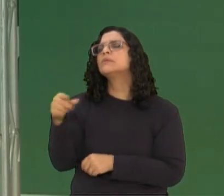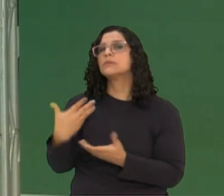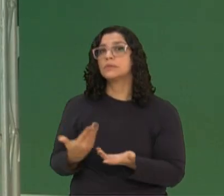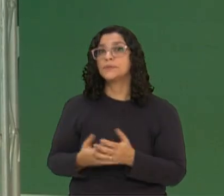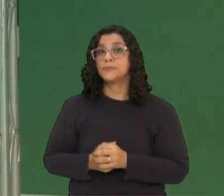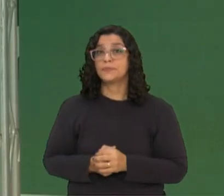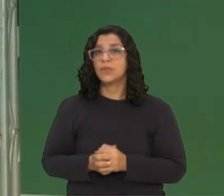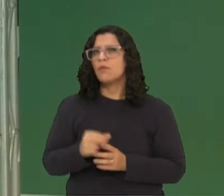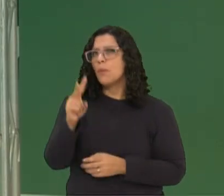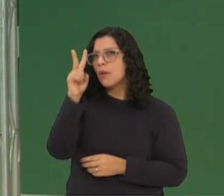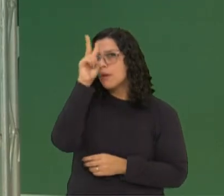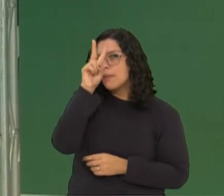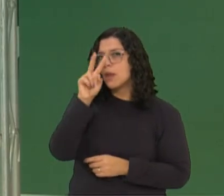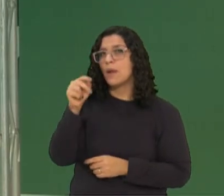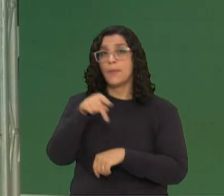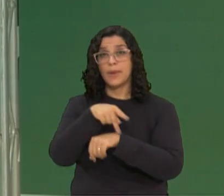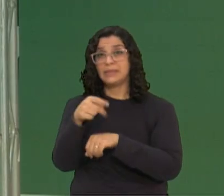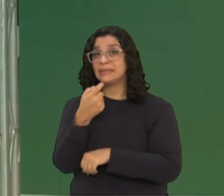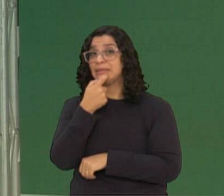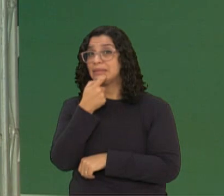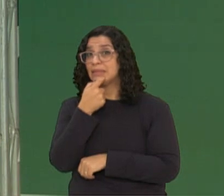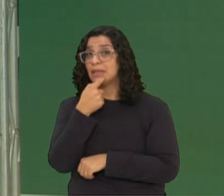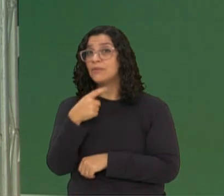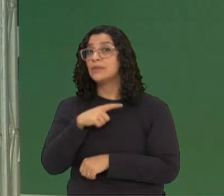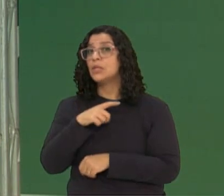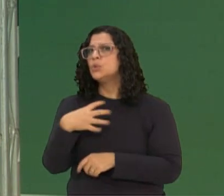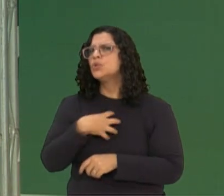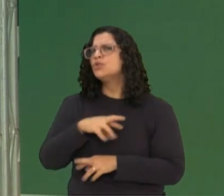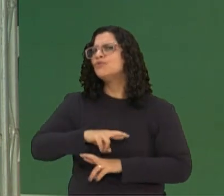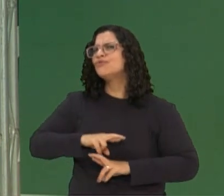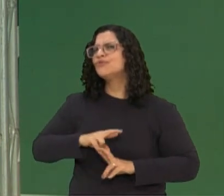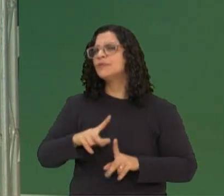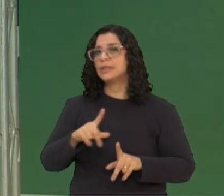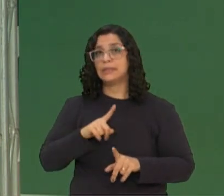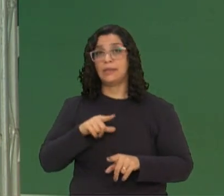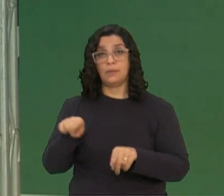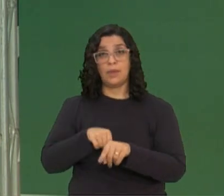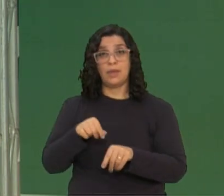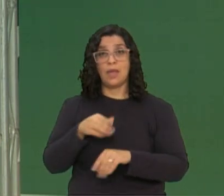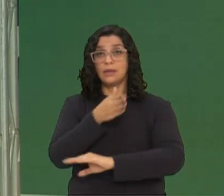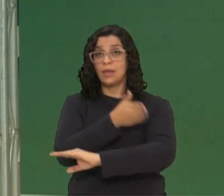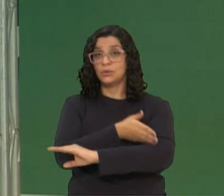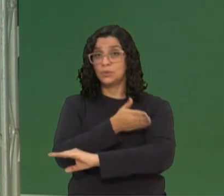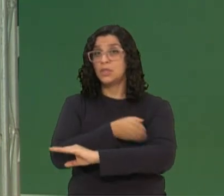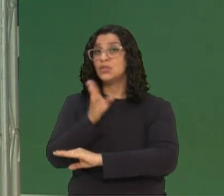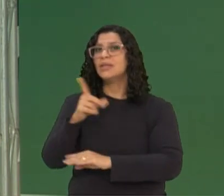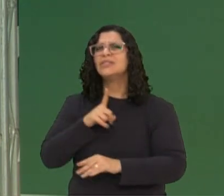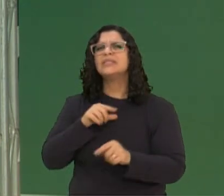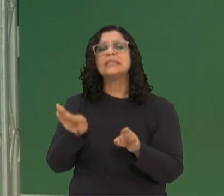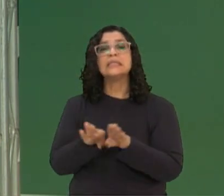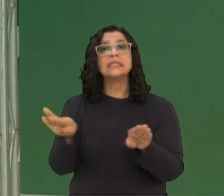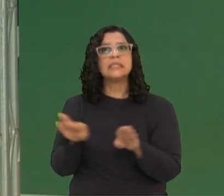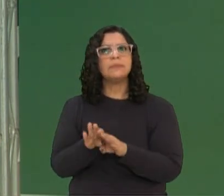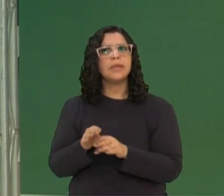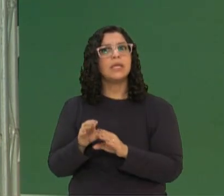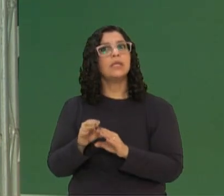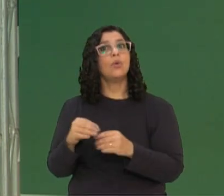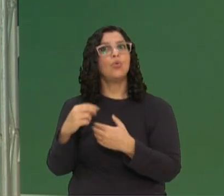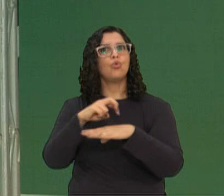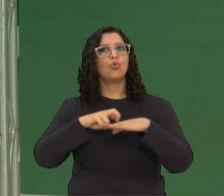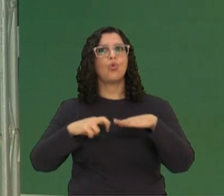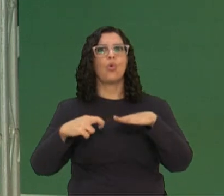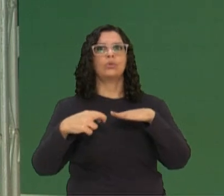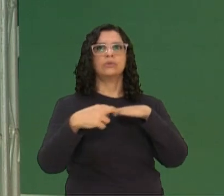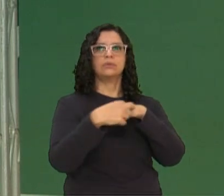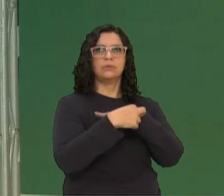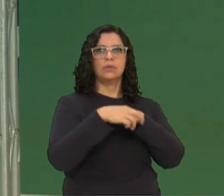Inglaterra? Vamos lembrar que a Inglaterra tem uma situação muito peculiar. Ela já na Idade Média, ela já tinha um grande conselho, o